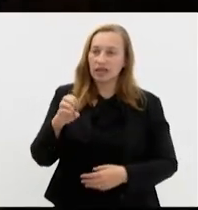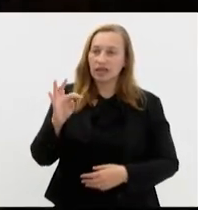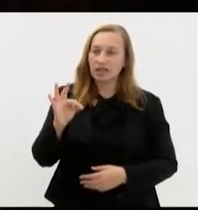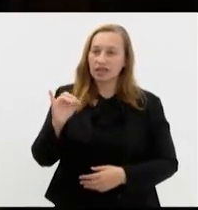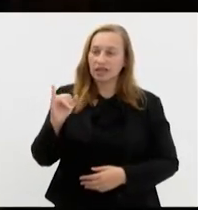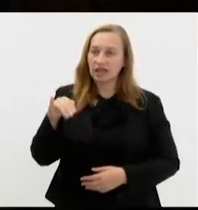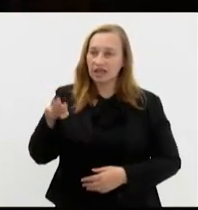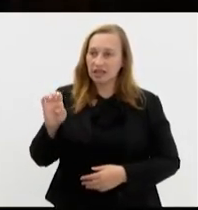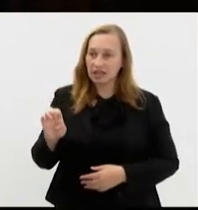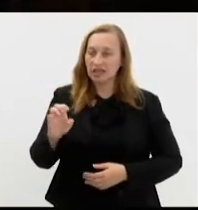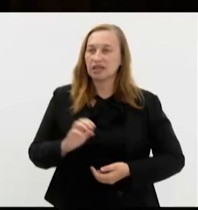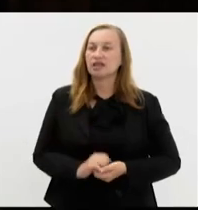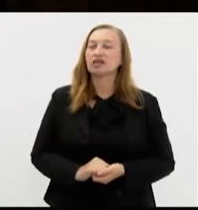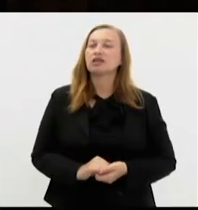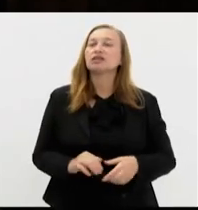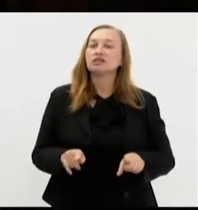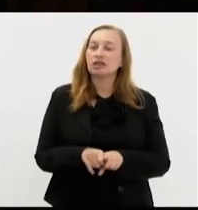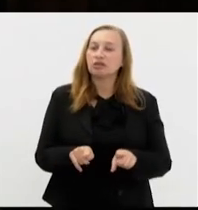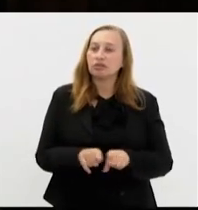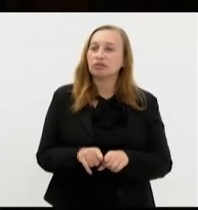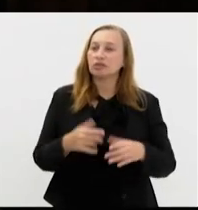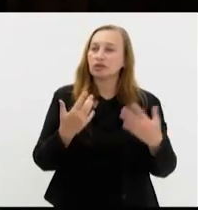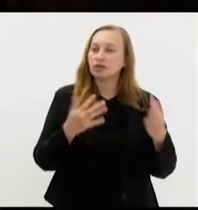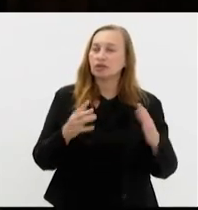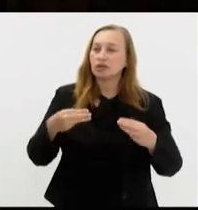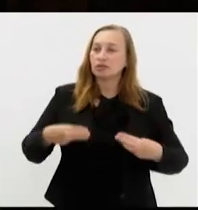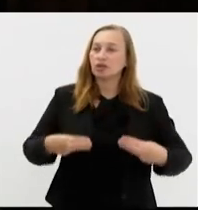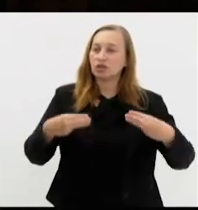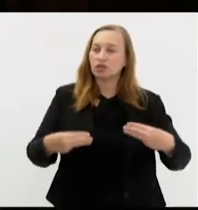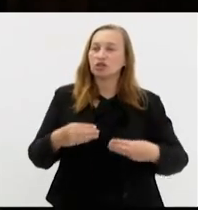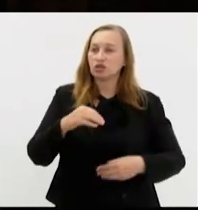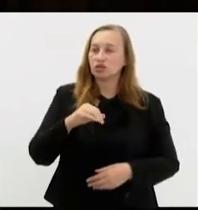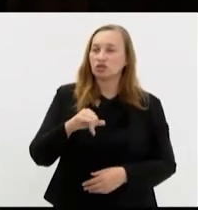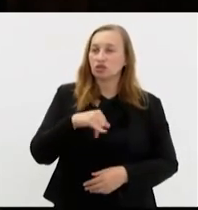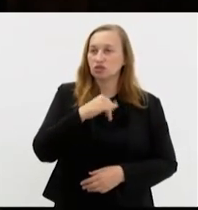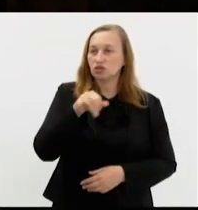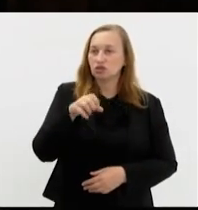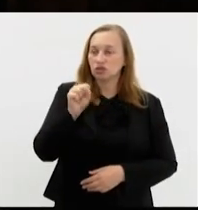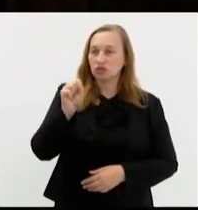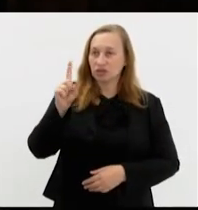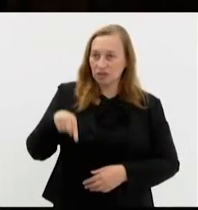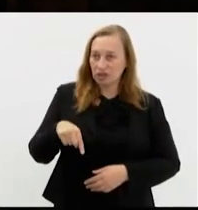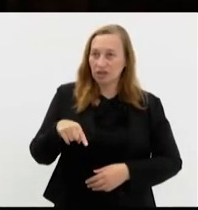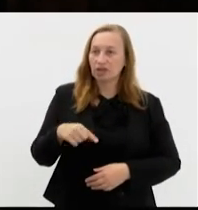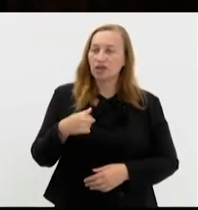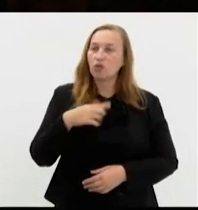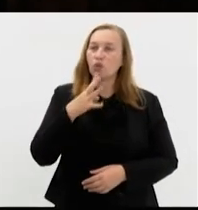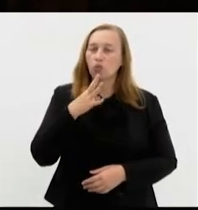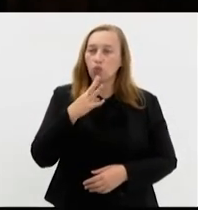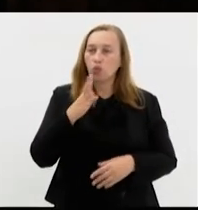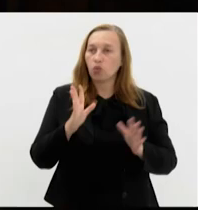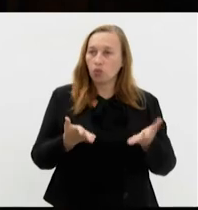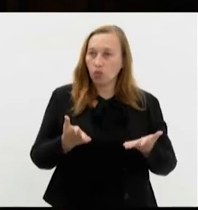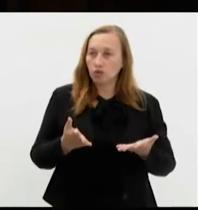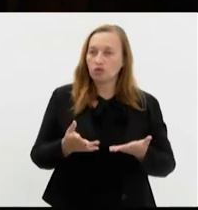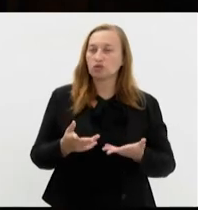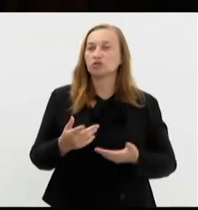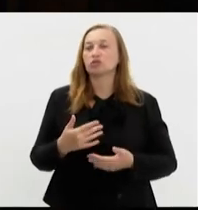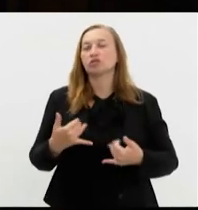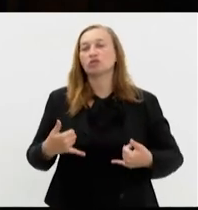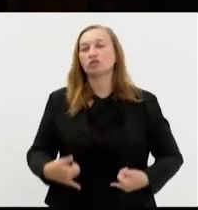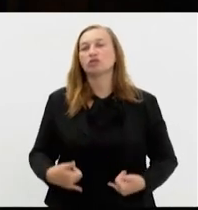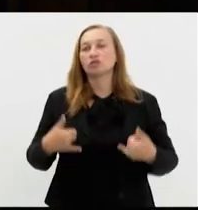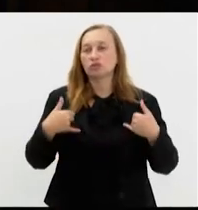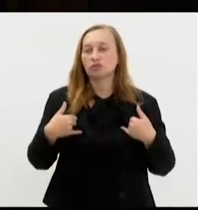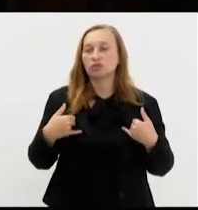direita queria também saudar o ministro José Eduardo alkem quem eu conheci pessoalmente hoje uma grande honra tê-lo